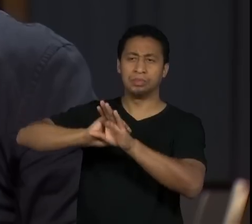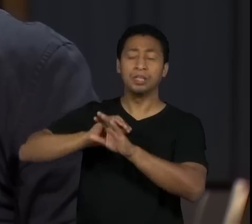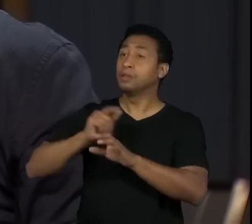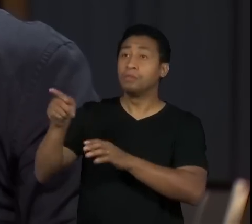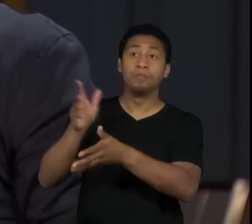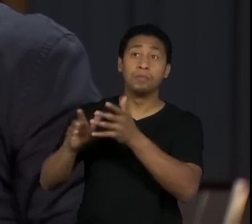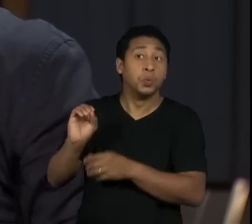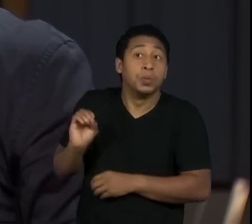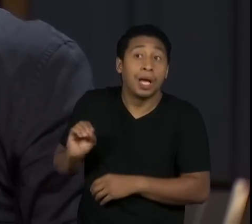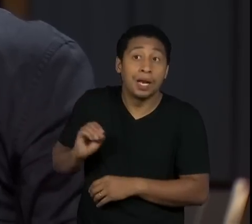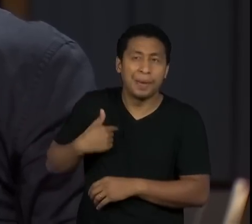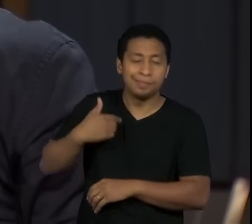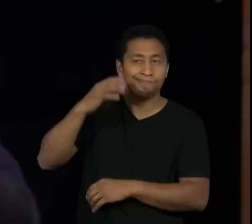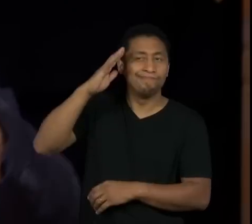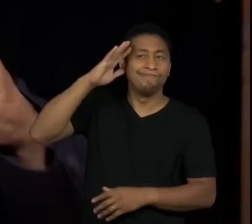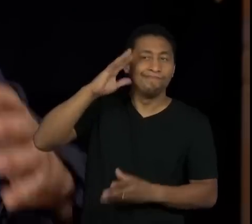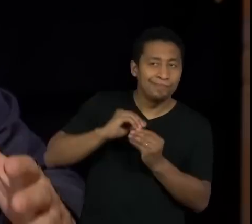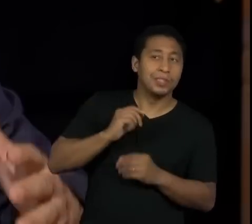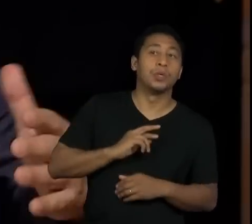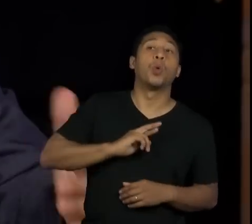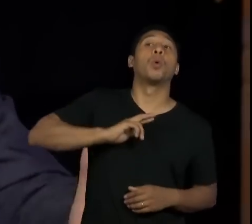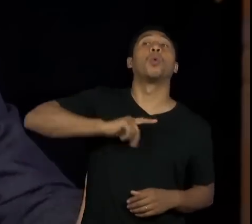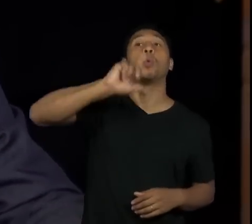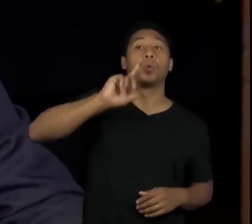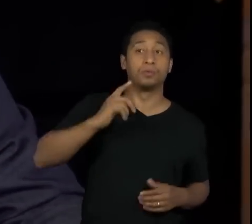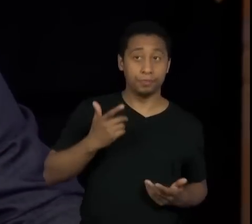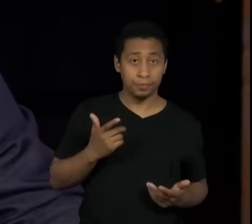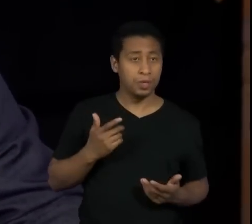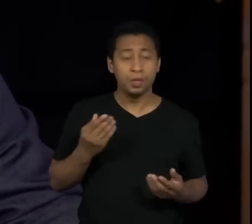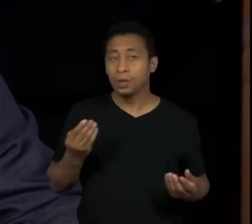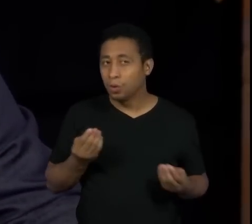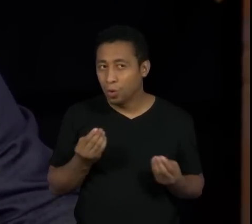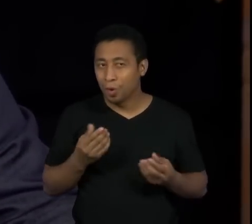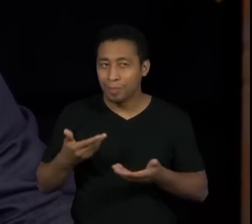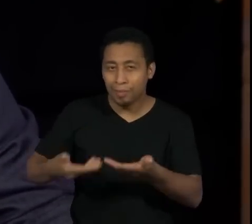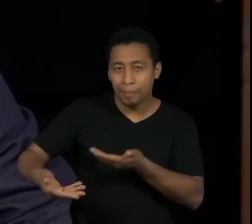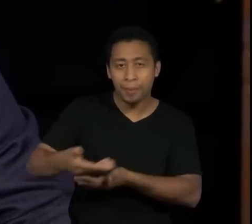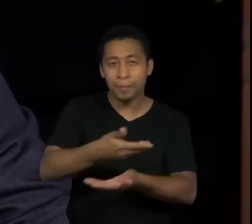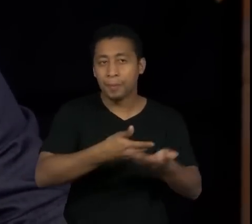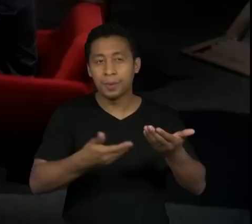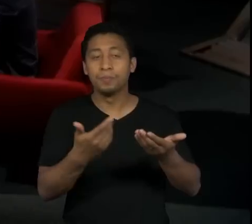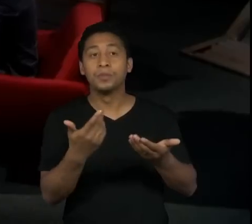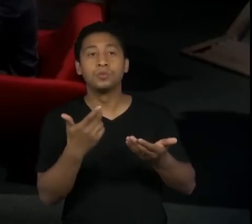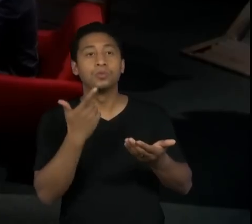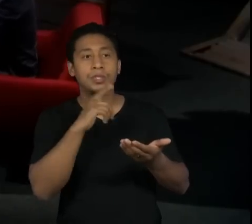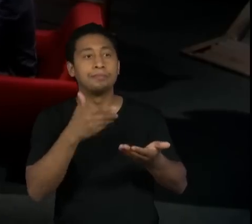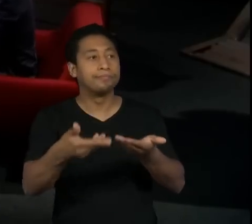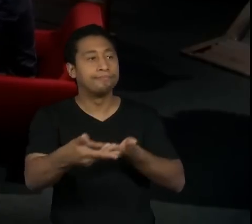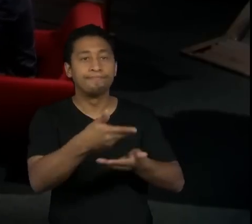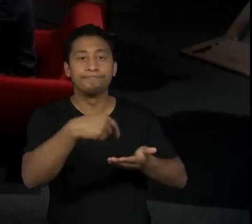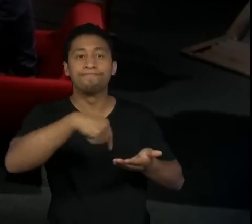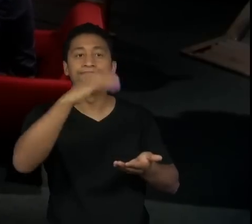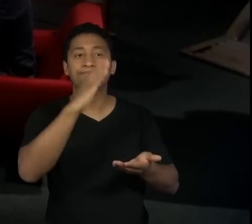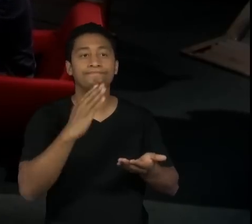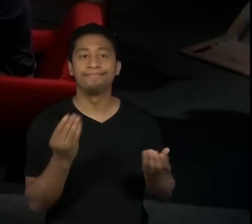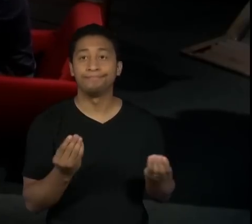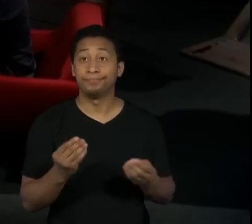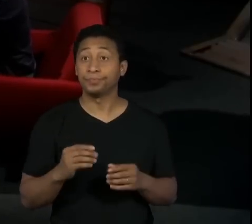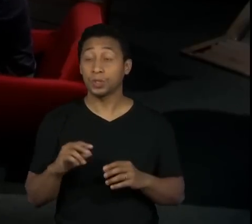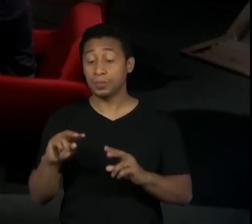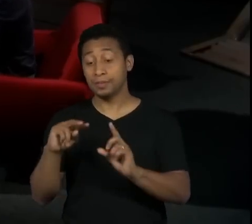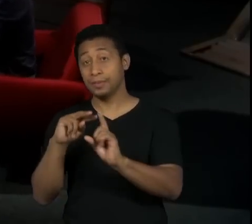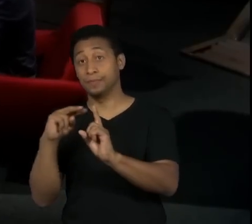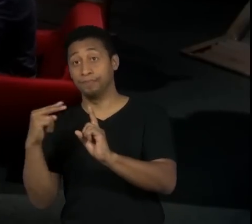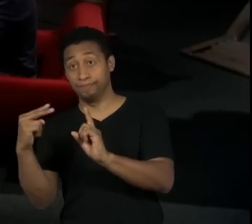O que fazer para voltar o diálogo a acontecer no Brasil? Nós temos visões diferentes,